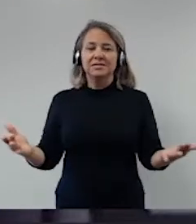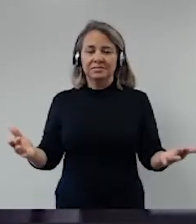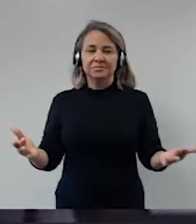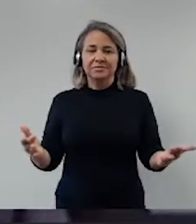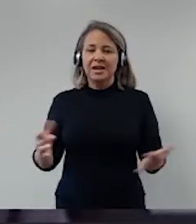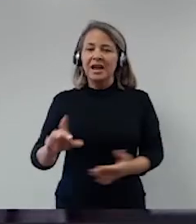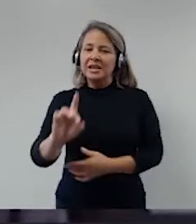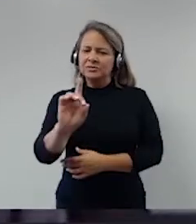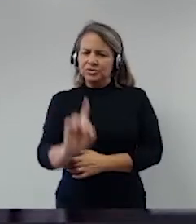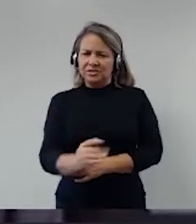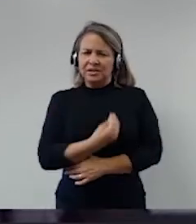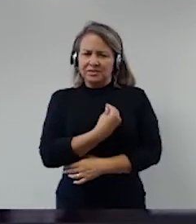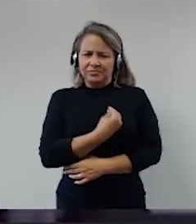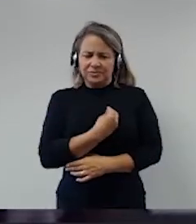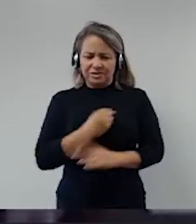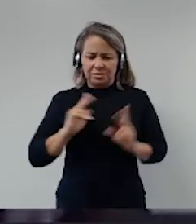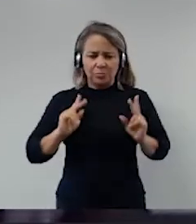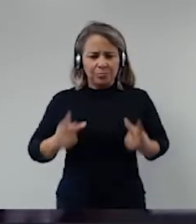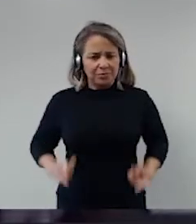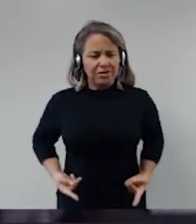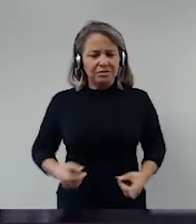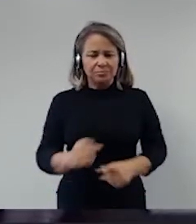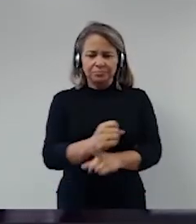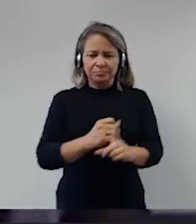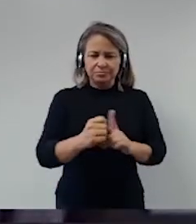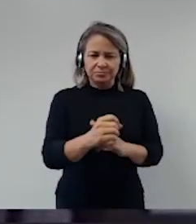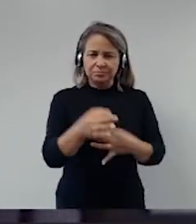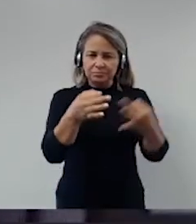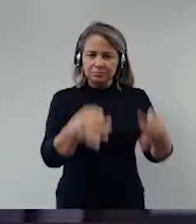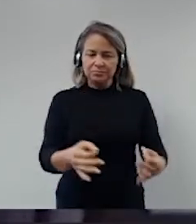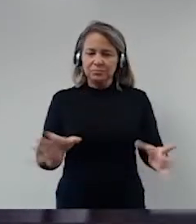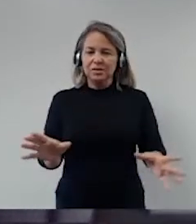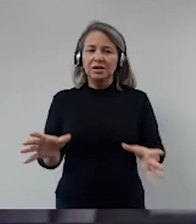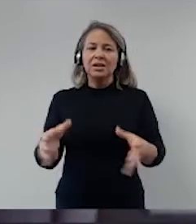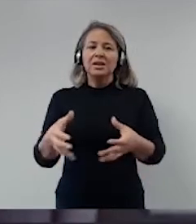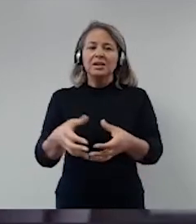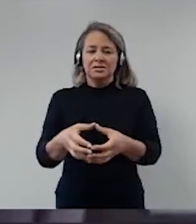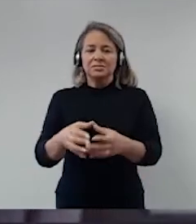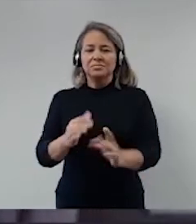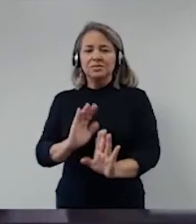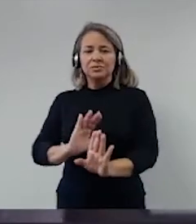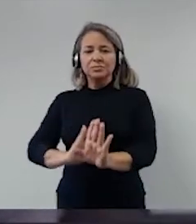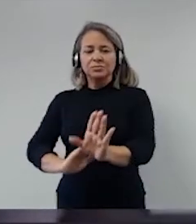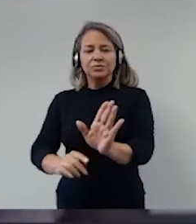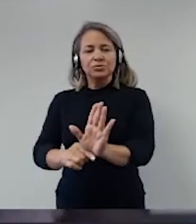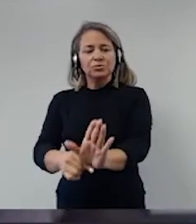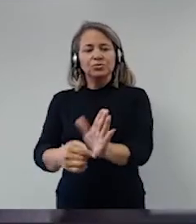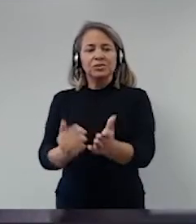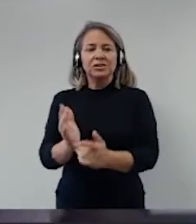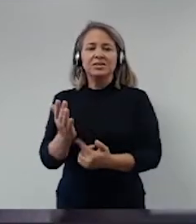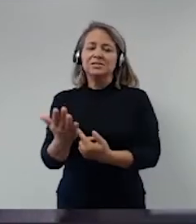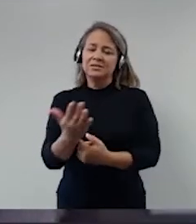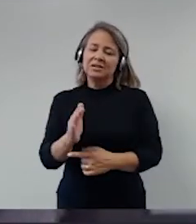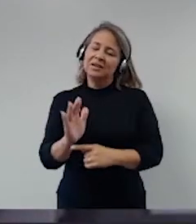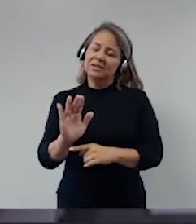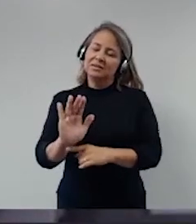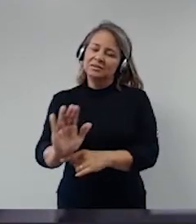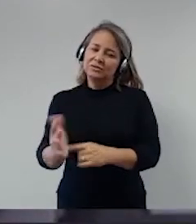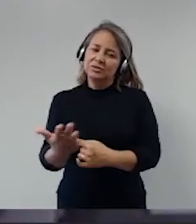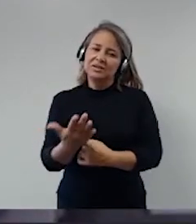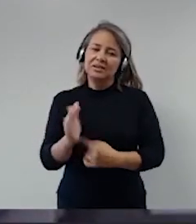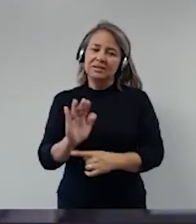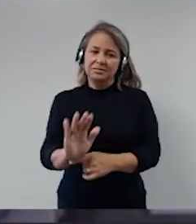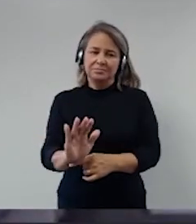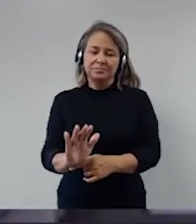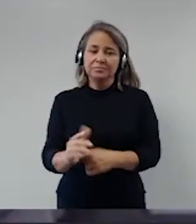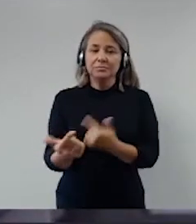dignidade da pessoa humana, uma sociedade justa e solidária. E aí, já caminhando um pouco para o meu final, não